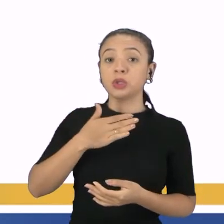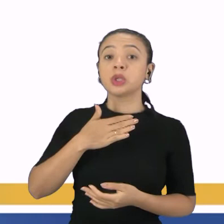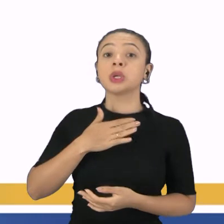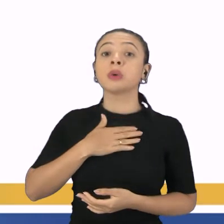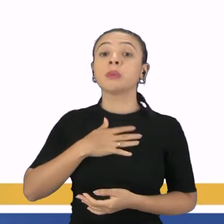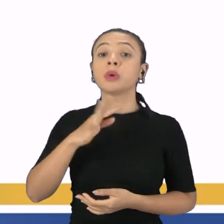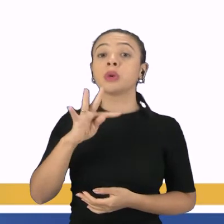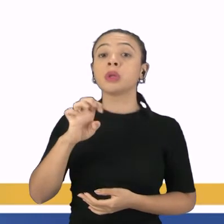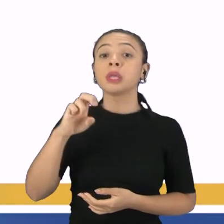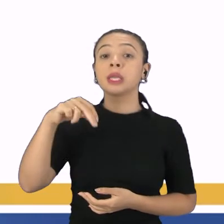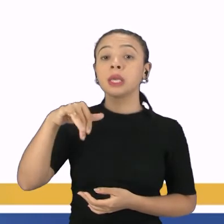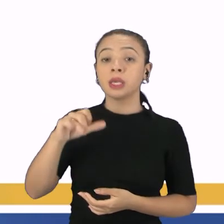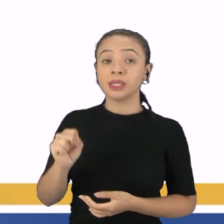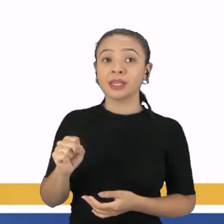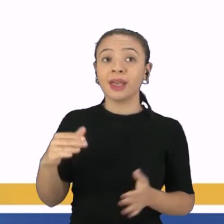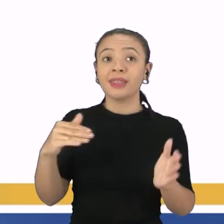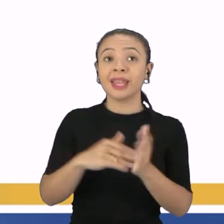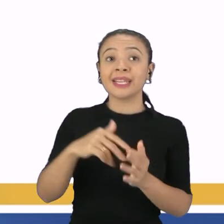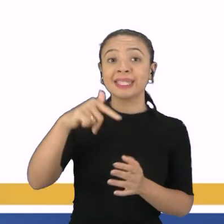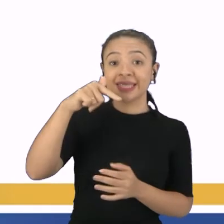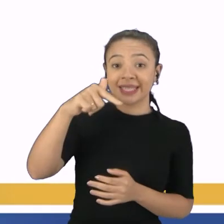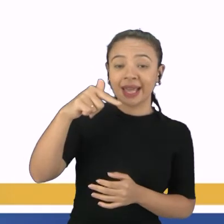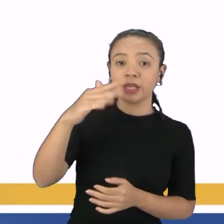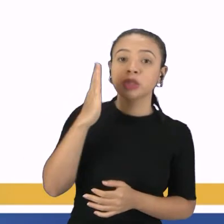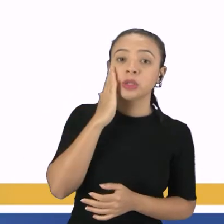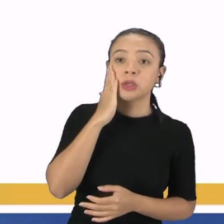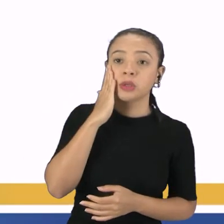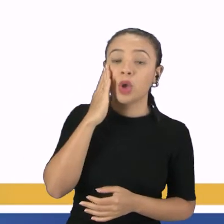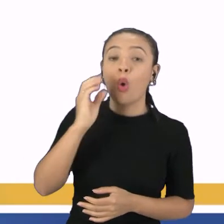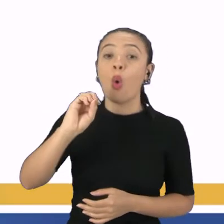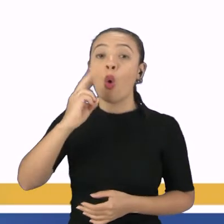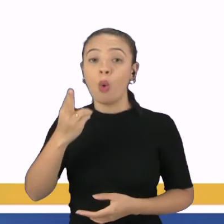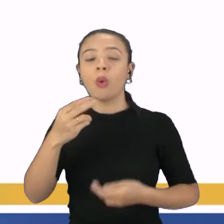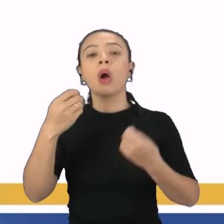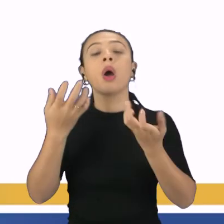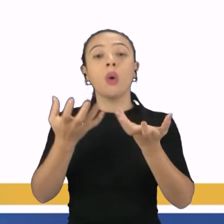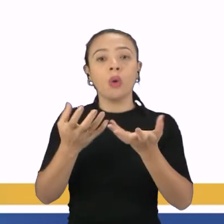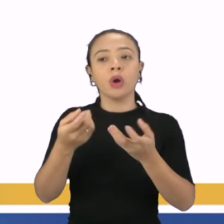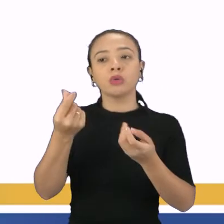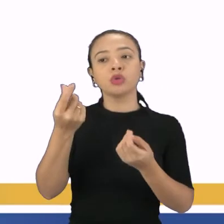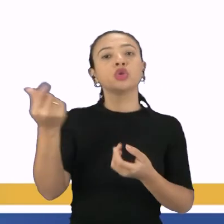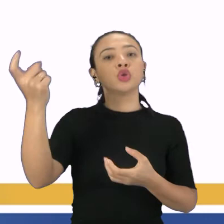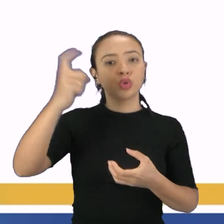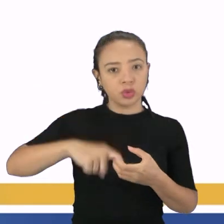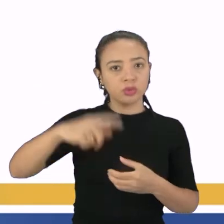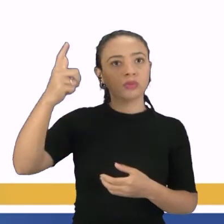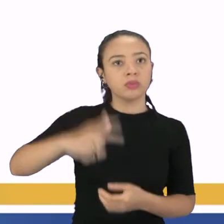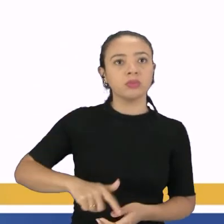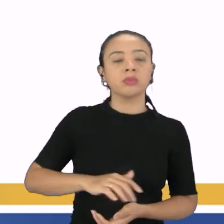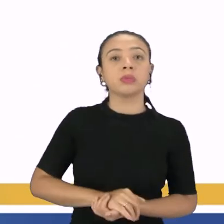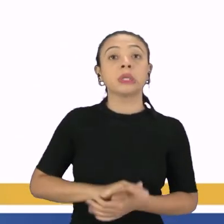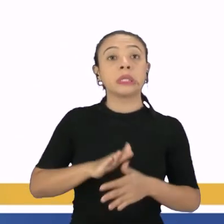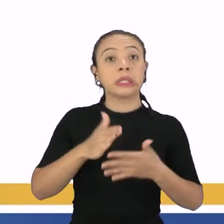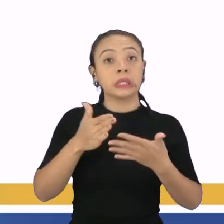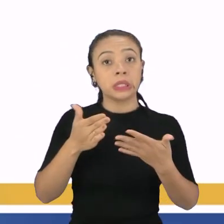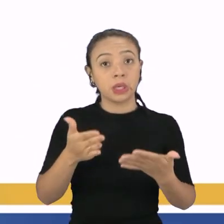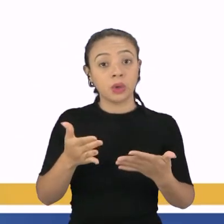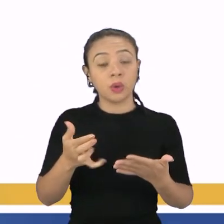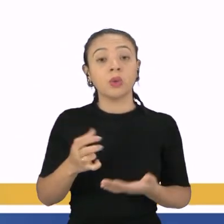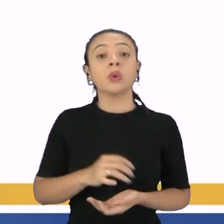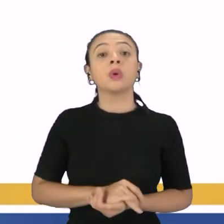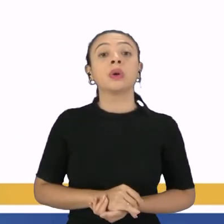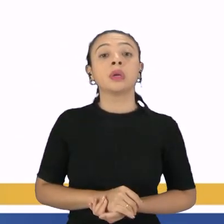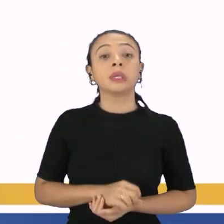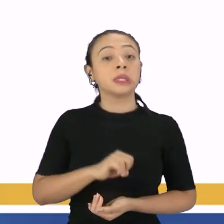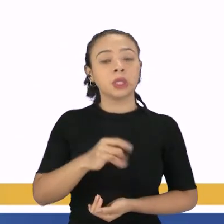até 7 dias úteis, ou a devolução do meu dinheiro. Caso contrário, serei obrigada a acionar